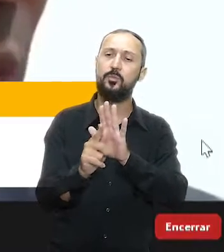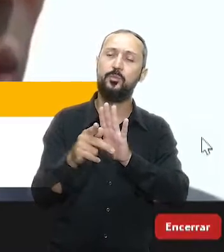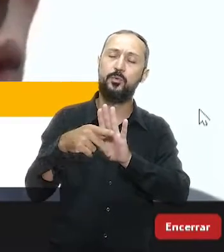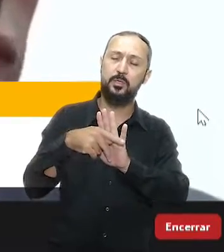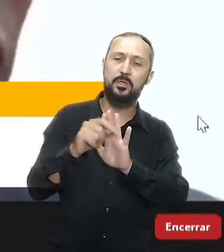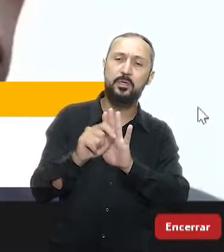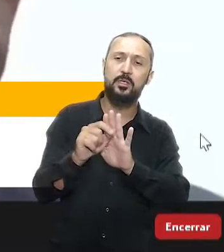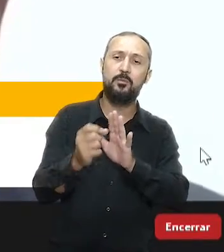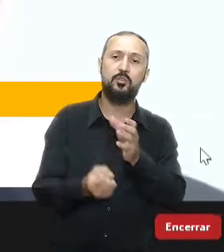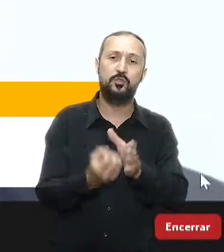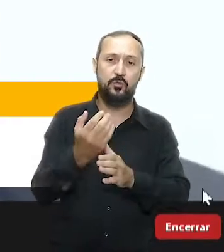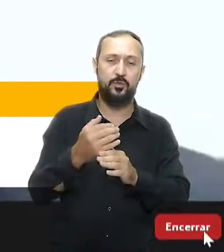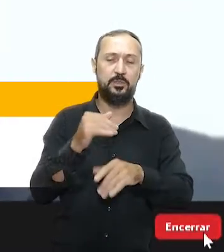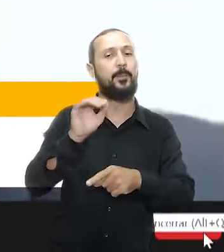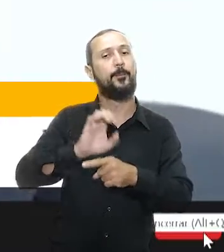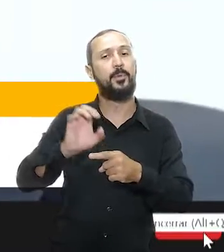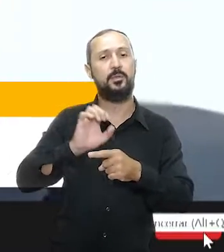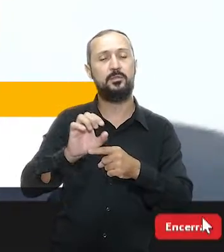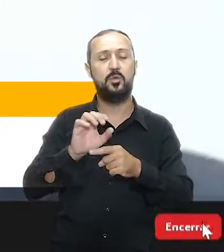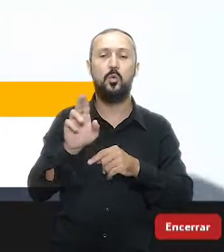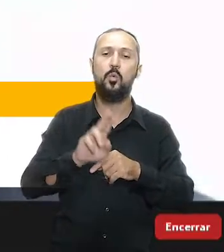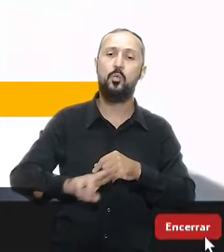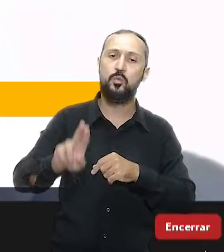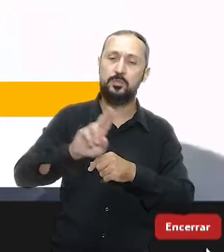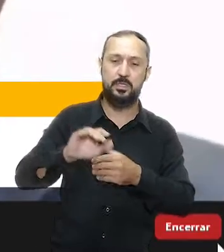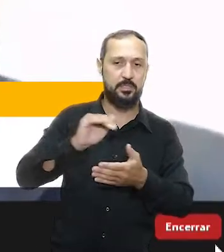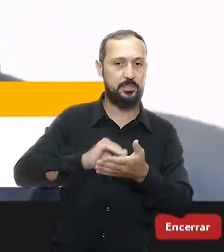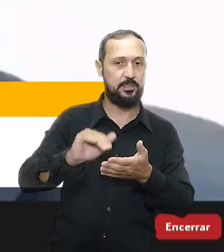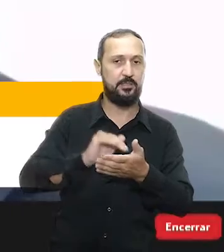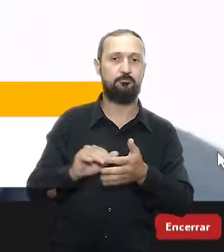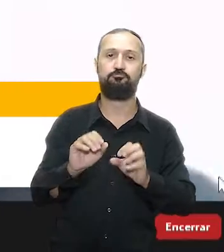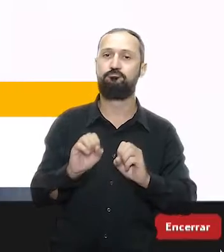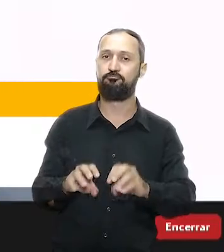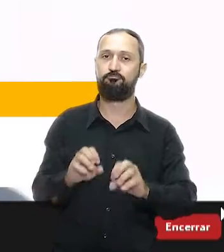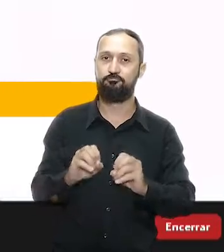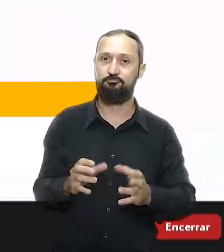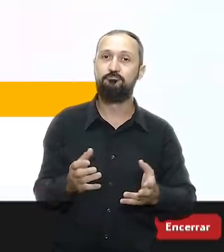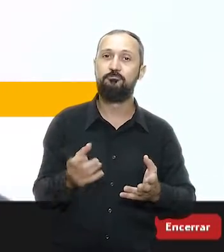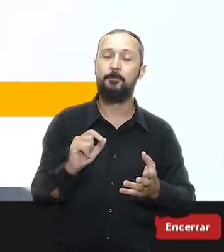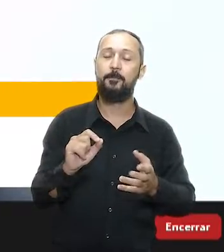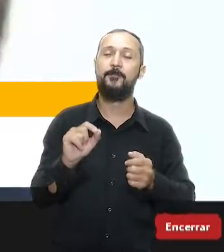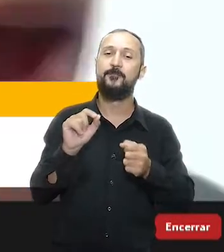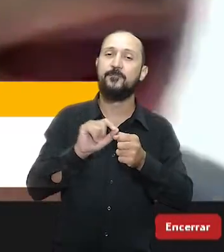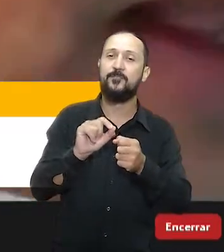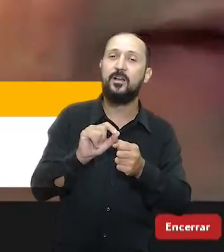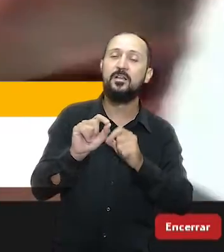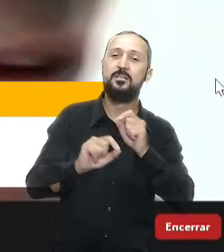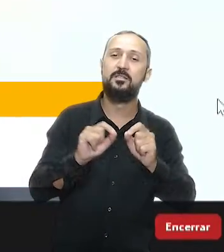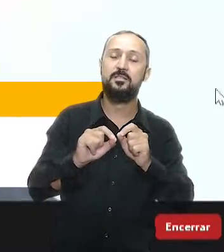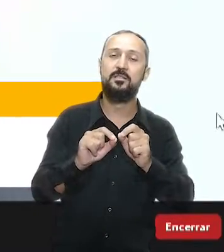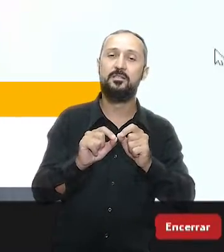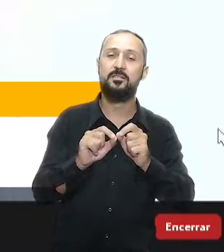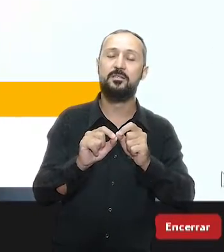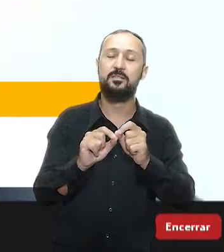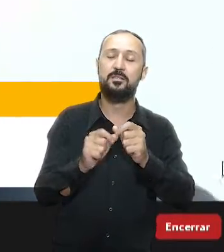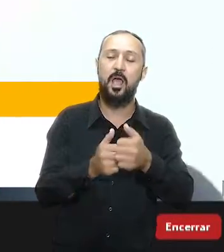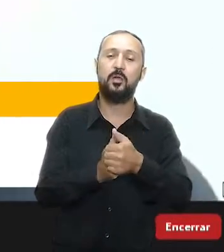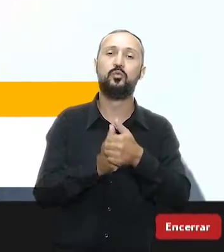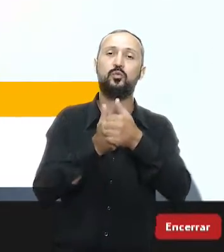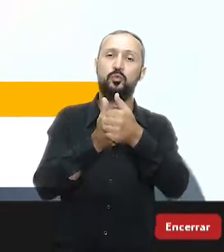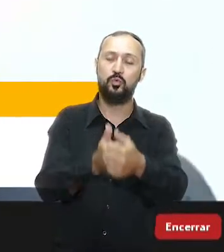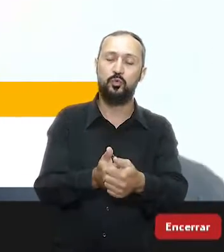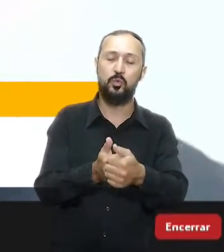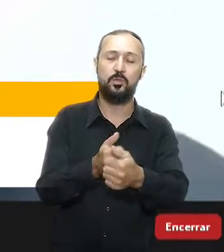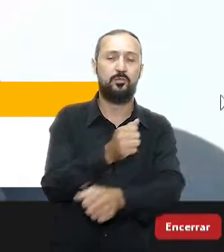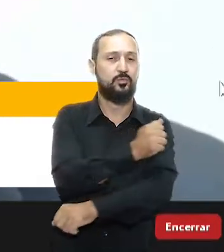projetos, programas, cursos e ações envolvidas pelo Estado por intermédio da Secretaria do Estado de Educação, a realização de